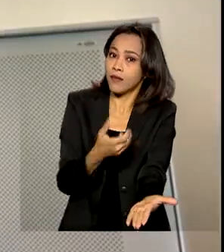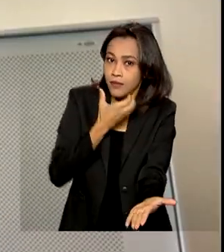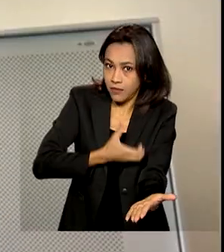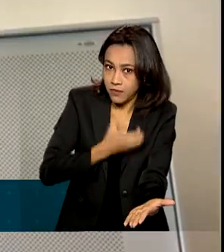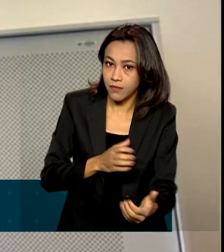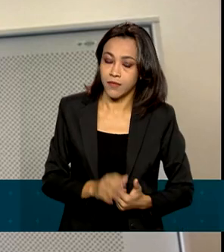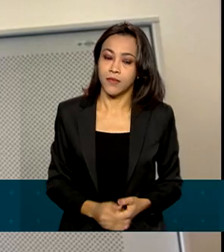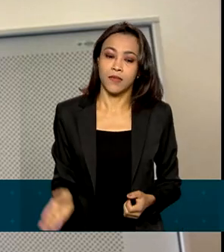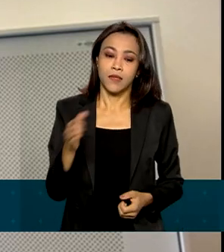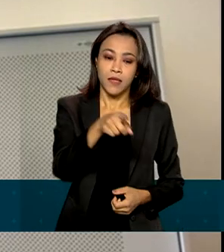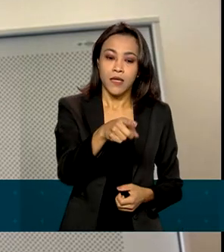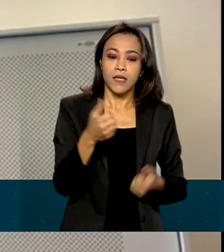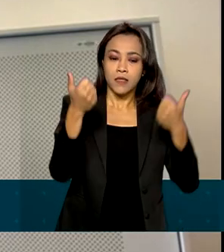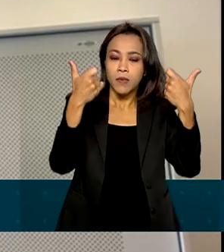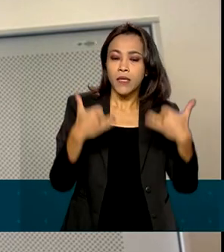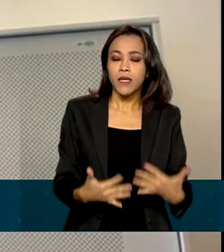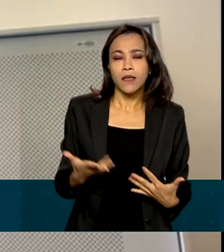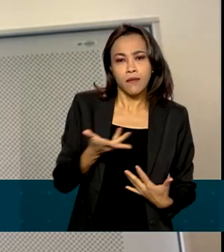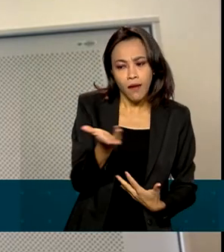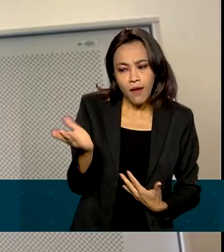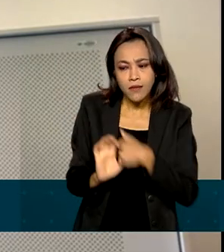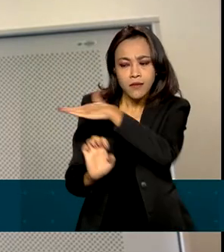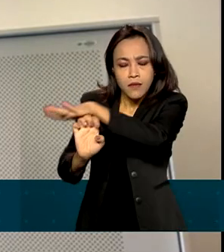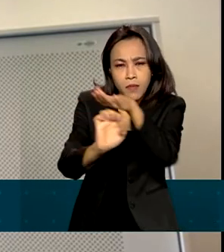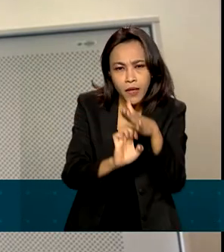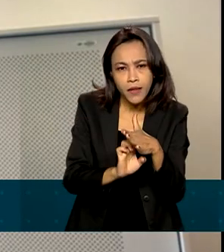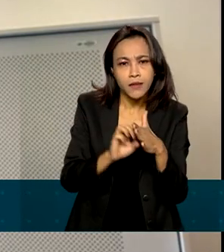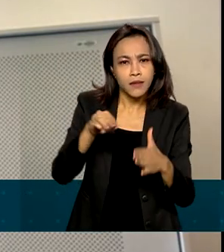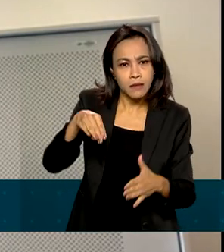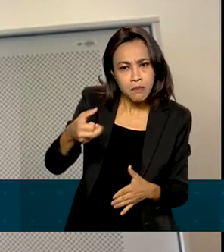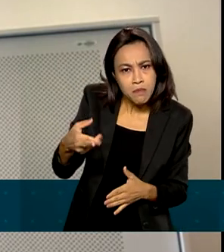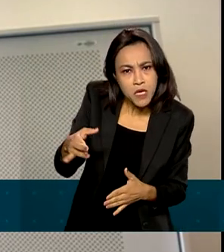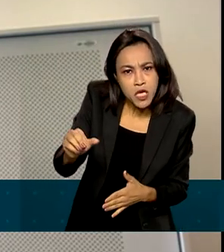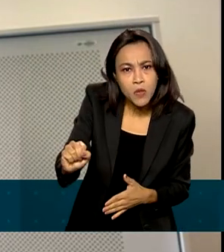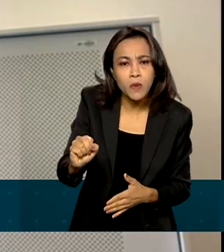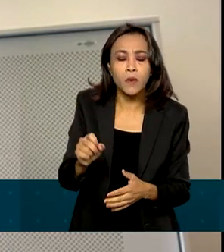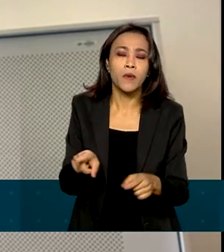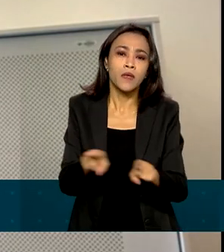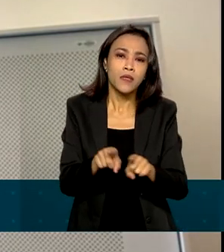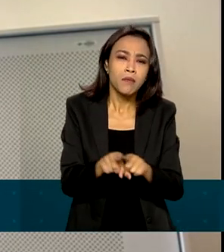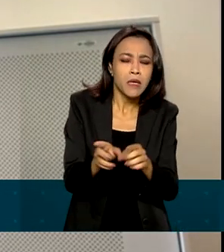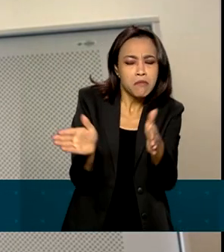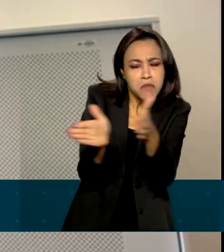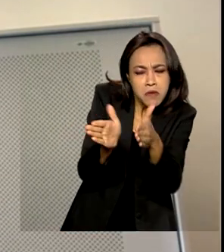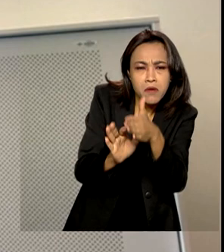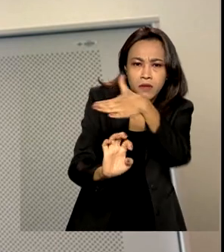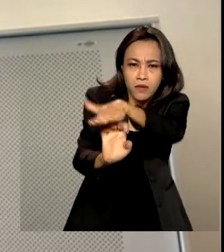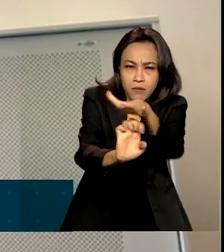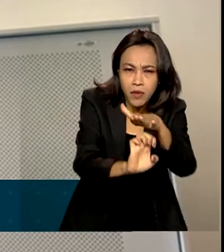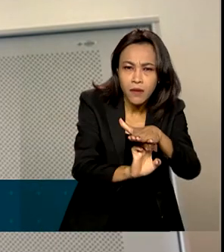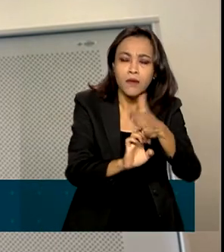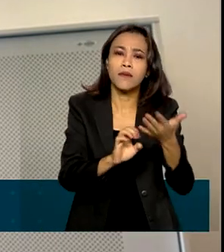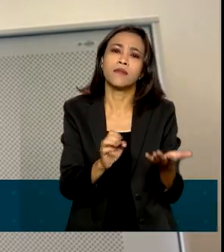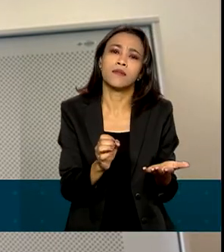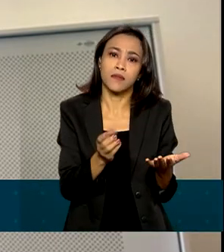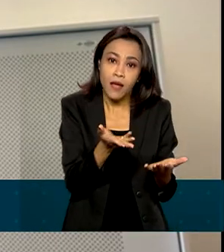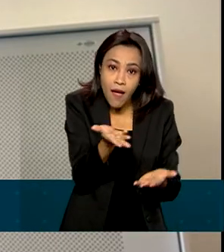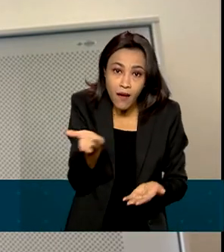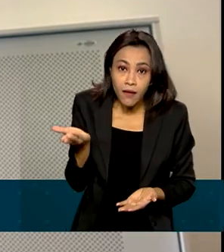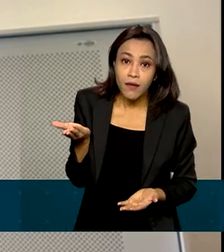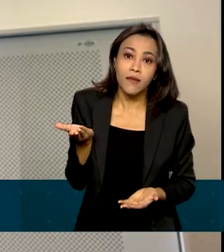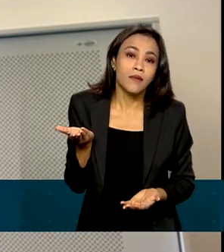que tanto o microempreendedor individual formalizado, a micro e pequena empresa e as pequenas